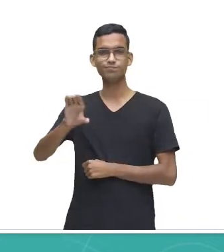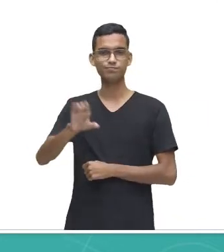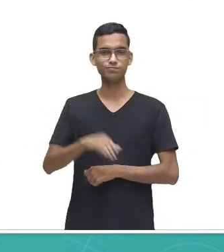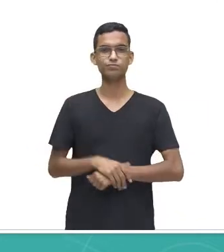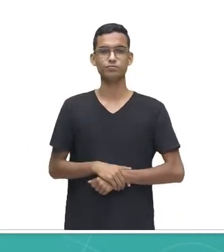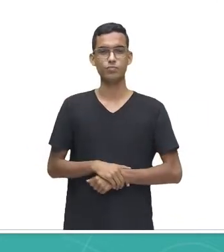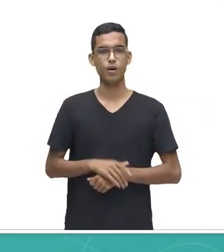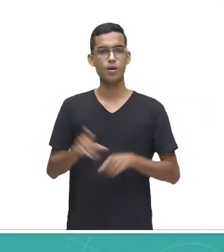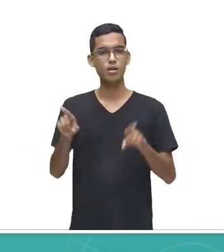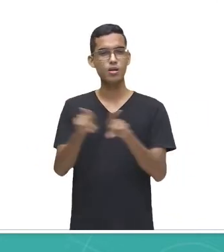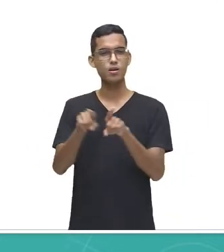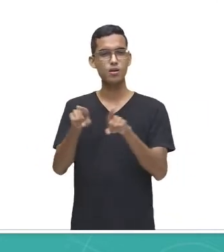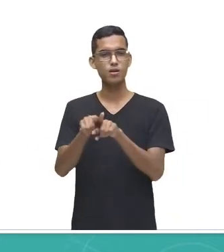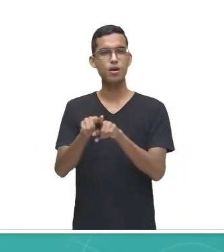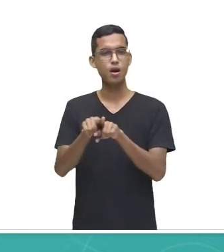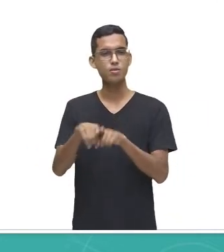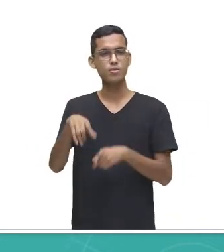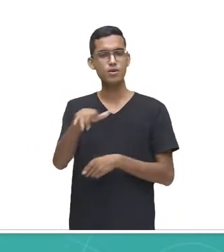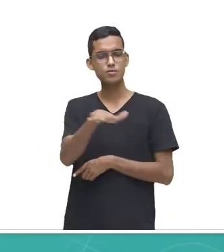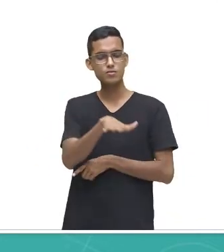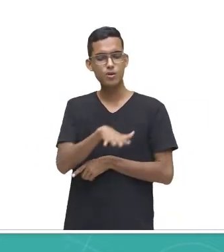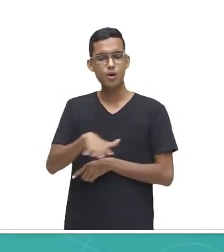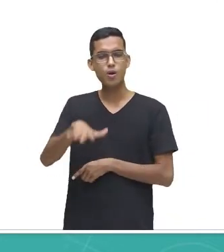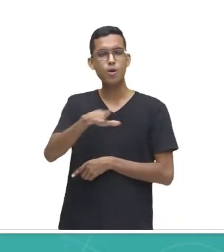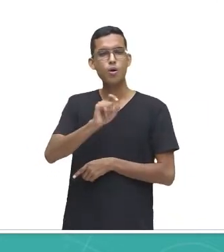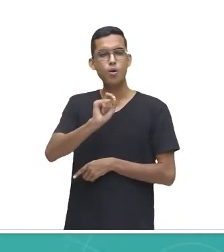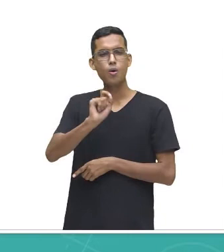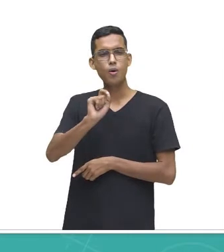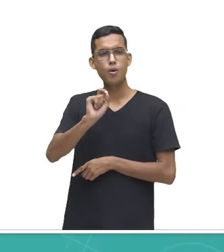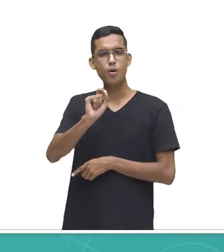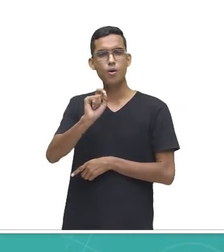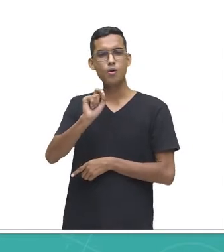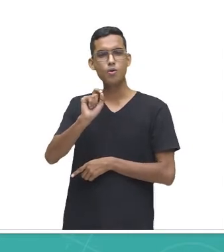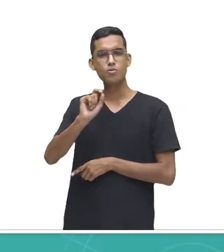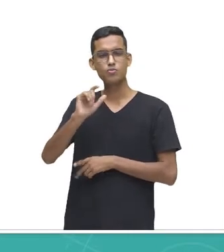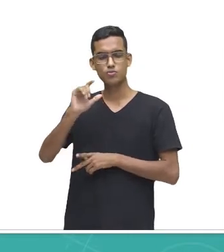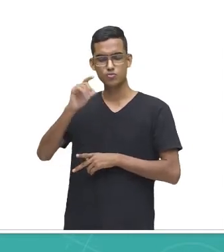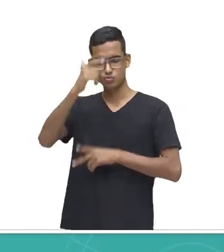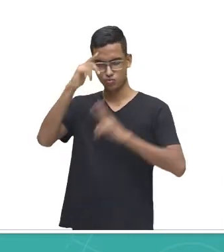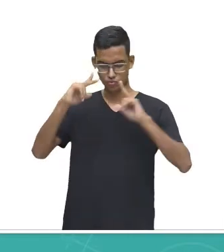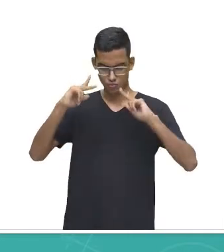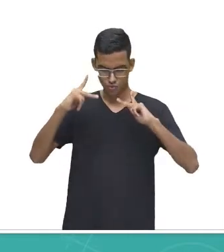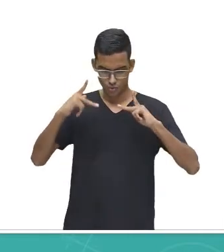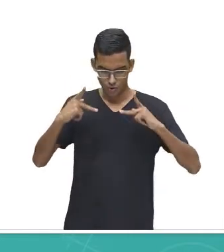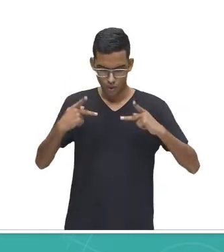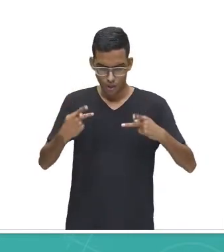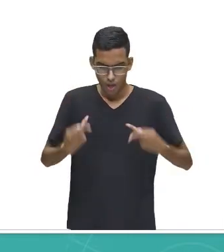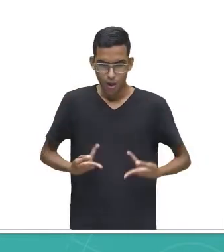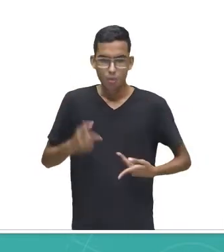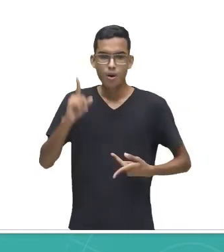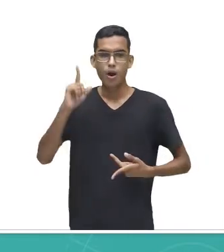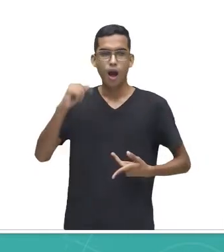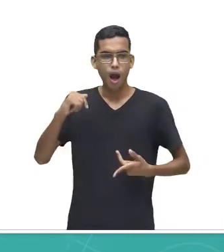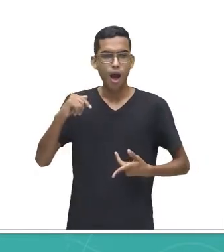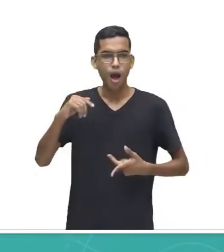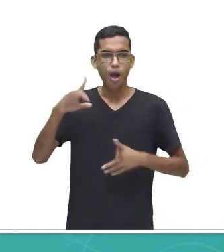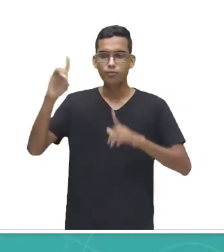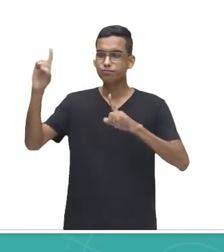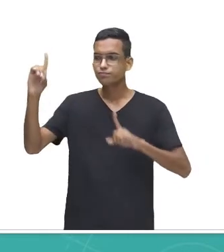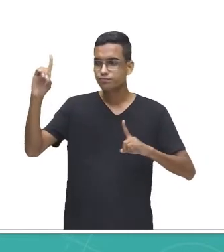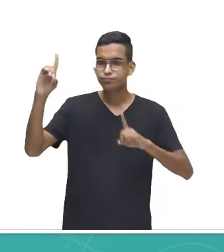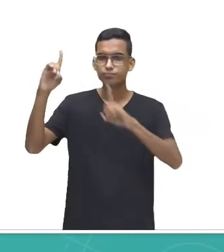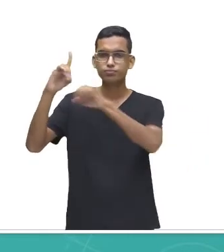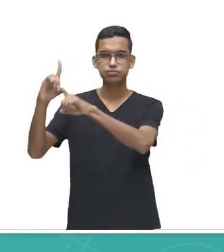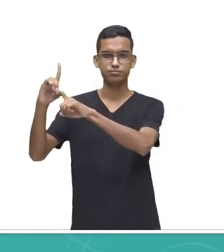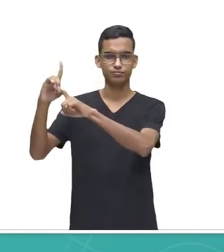da autoridade, e que o homem era submisso a essa autoridade divina, né?